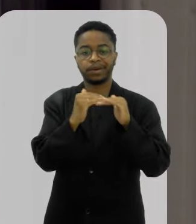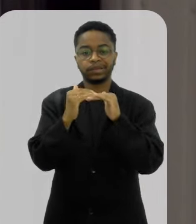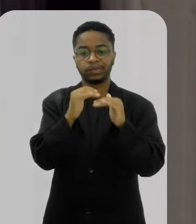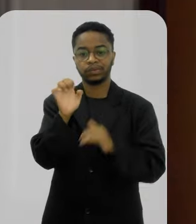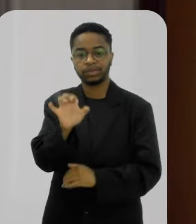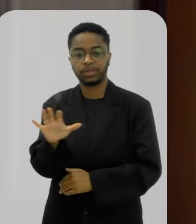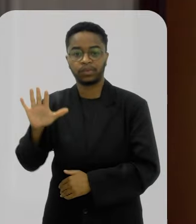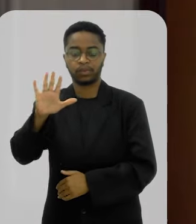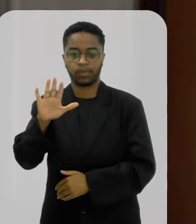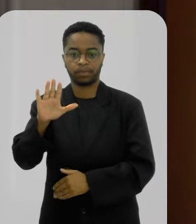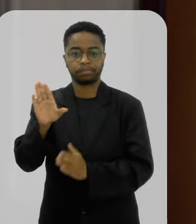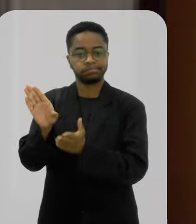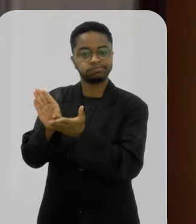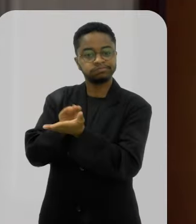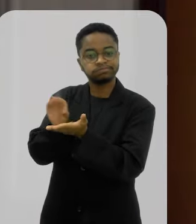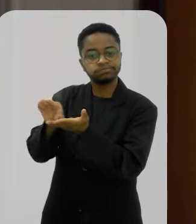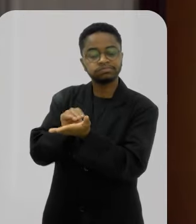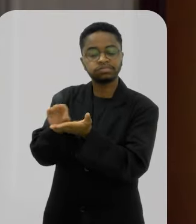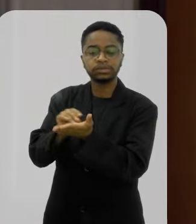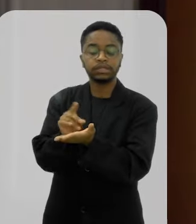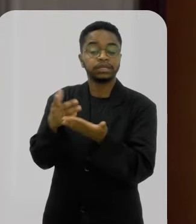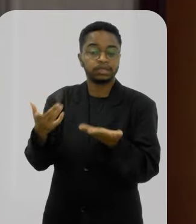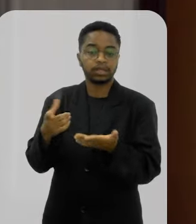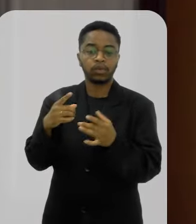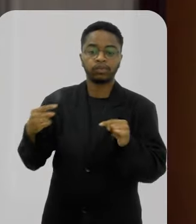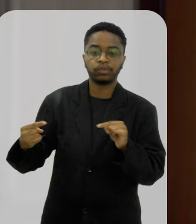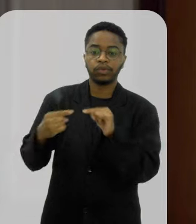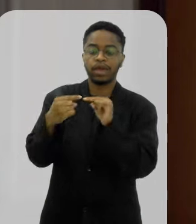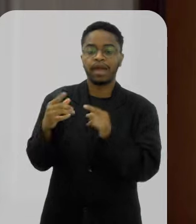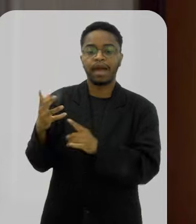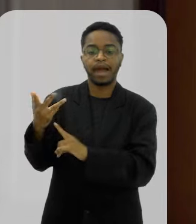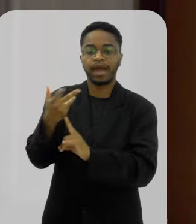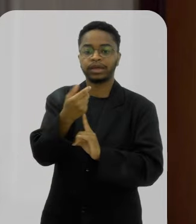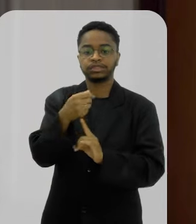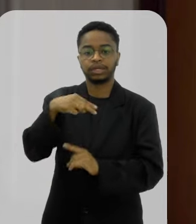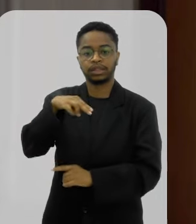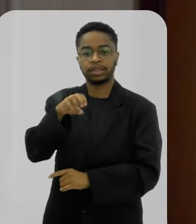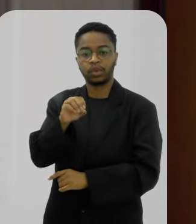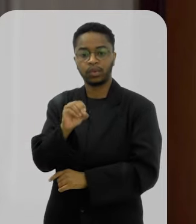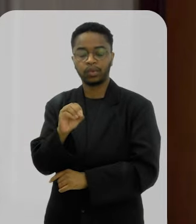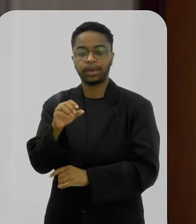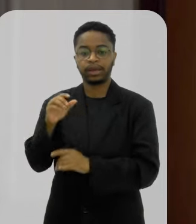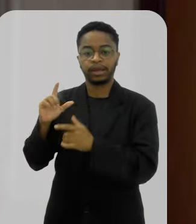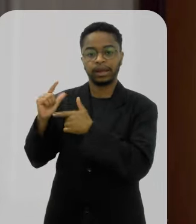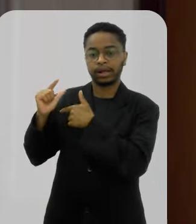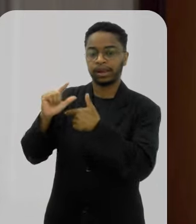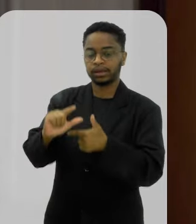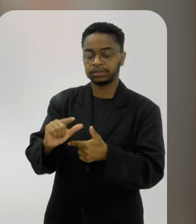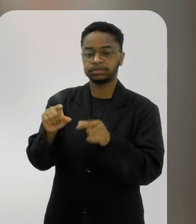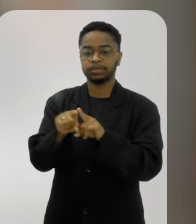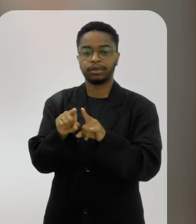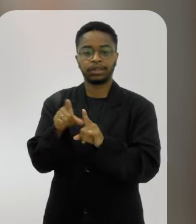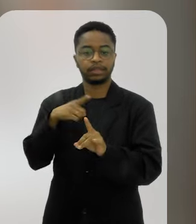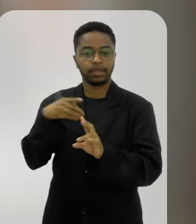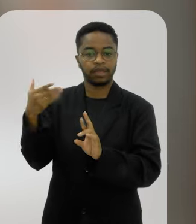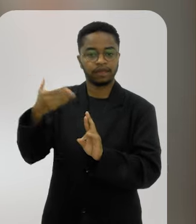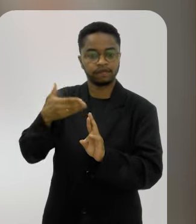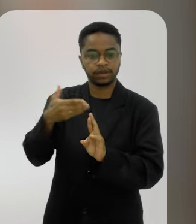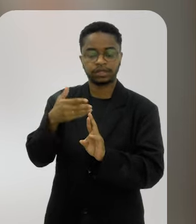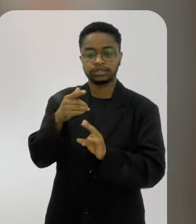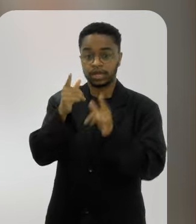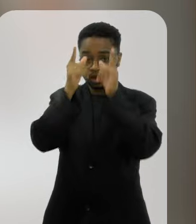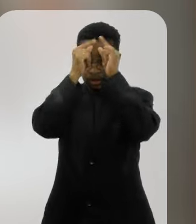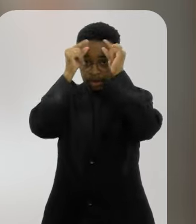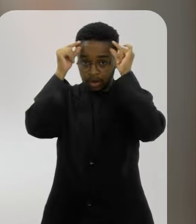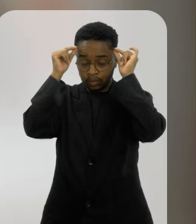arte. Então, ele é todo trabalhado na arte neoclássica, com referências greco-romanas